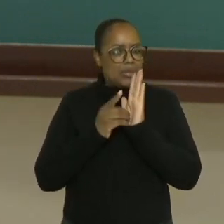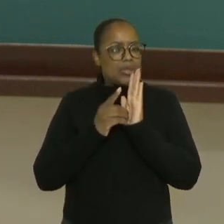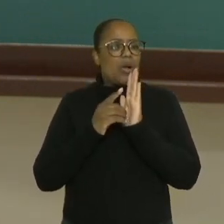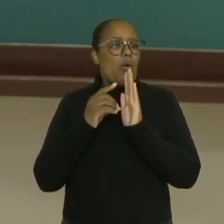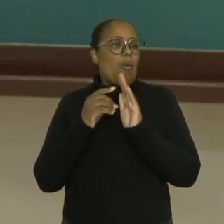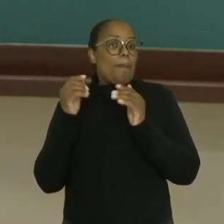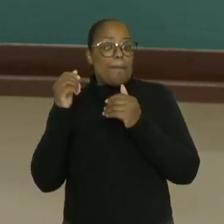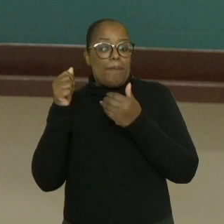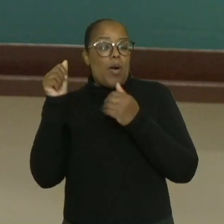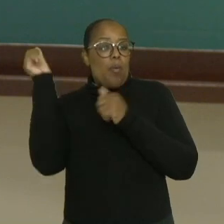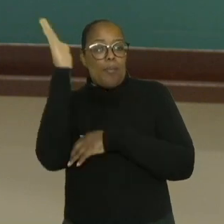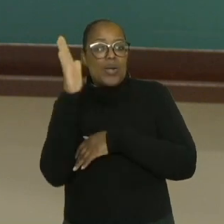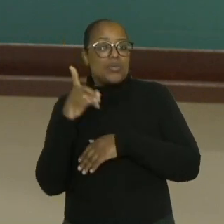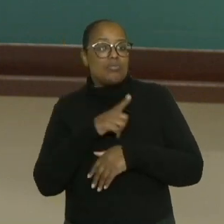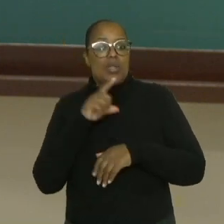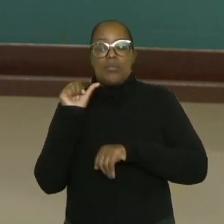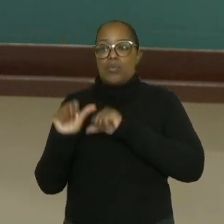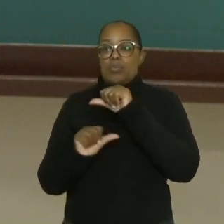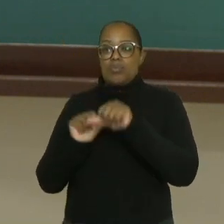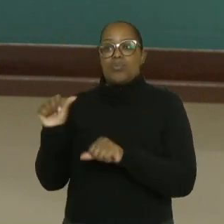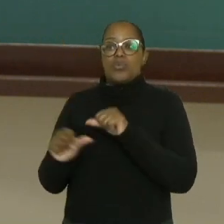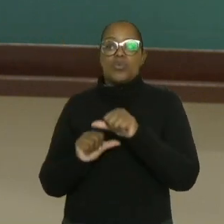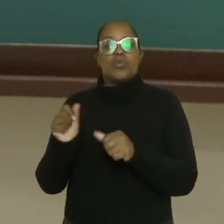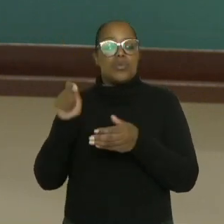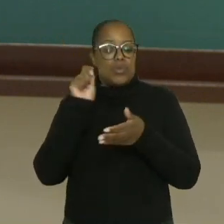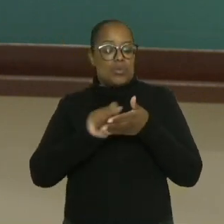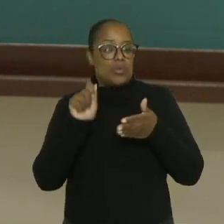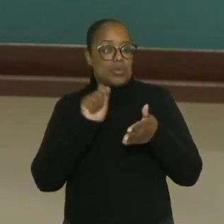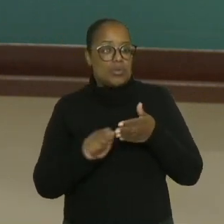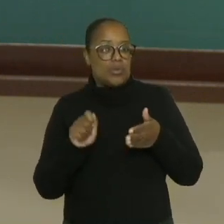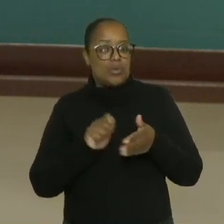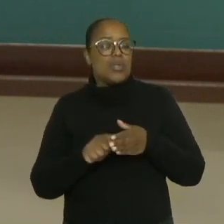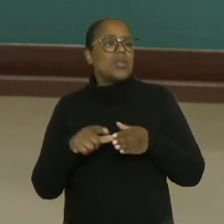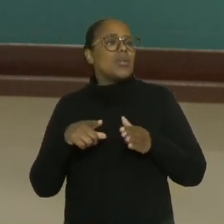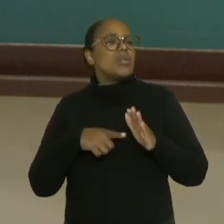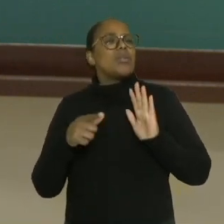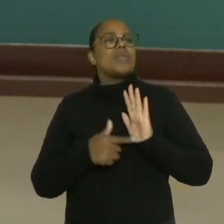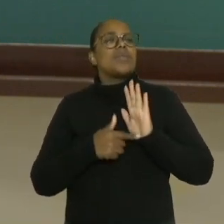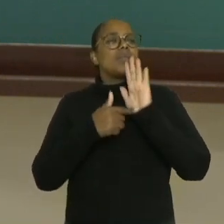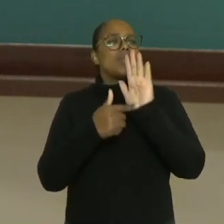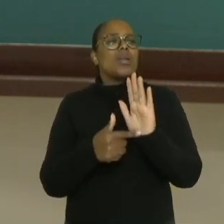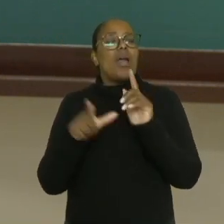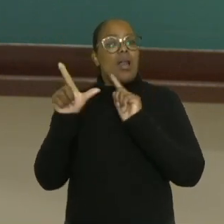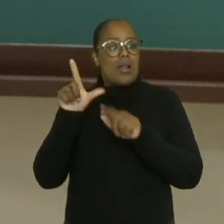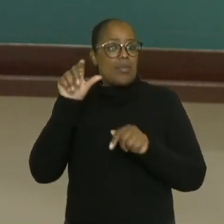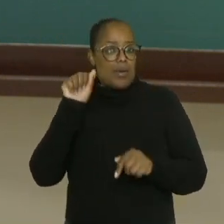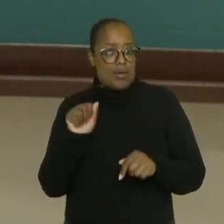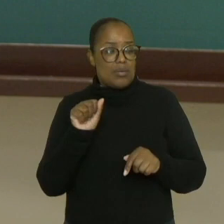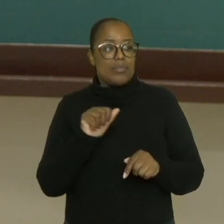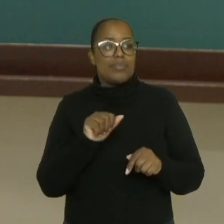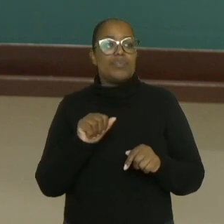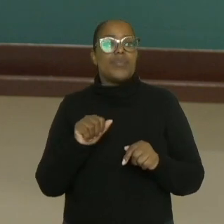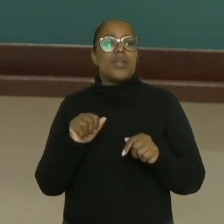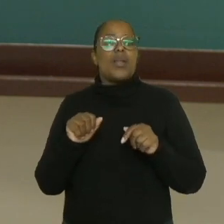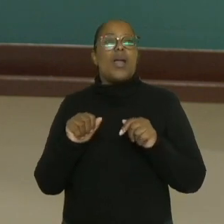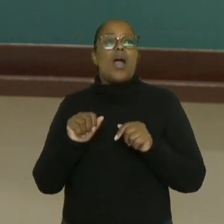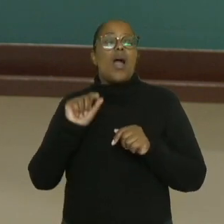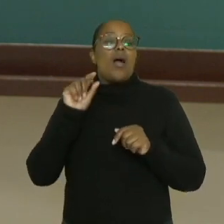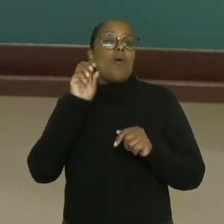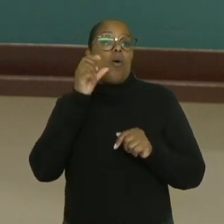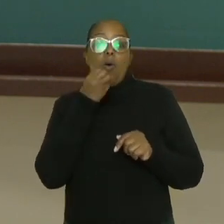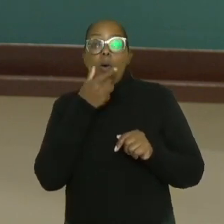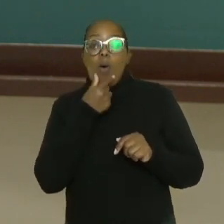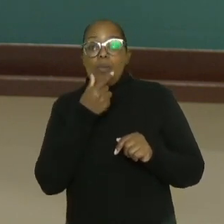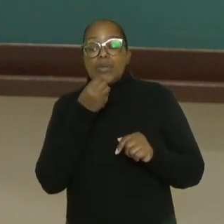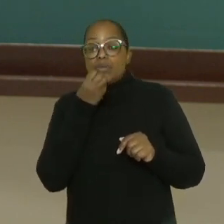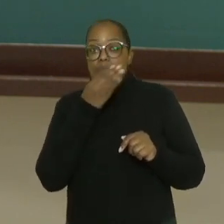Brasil passou por transformações como as descritas, que representaram a Letra A, ascensão dos homens bons.